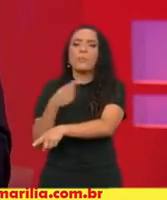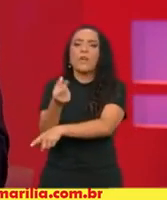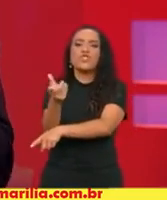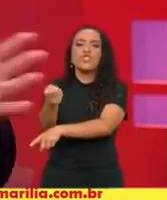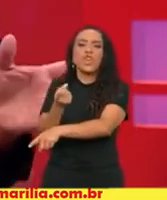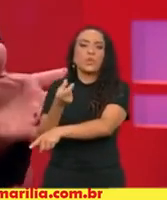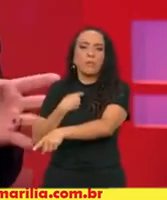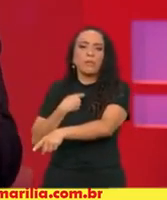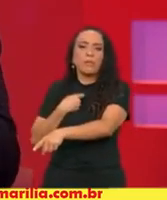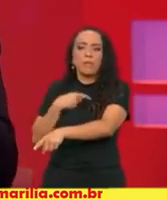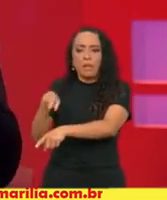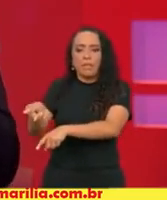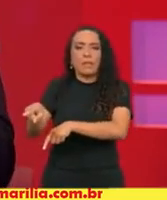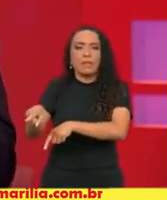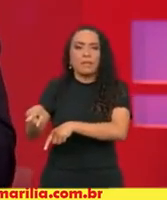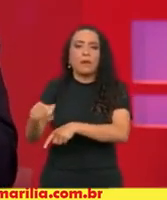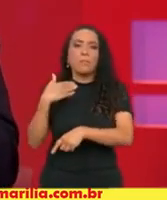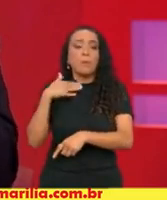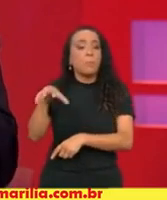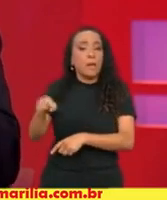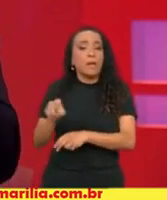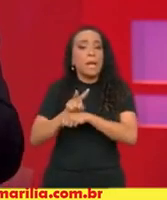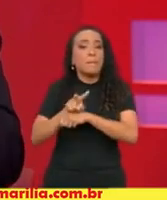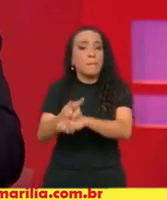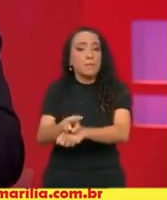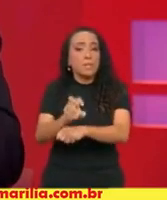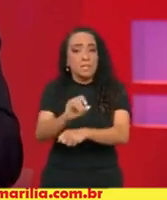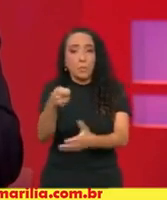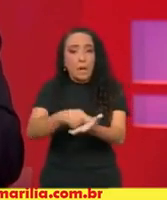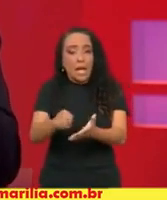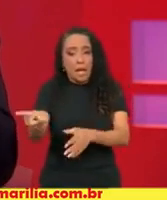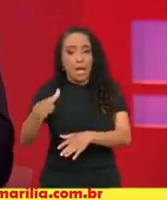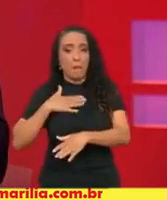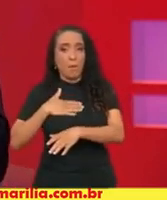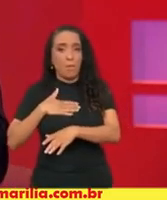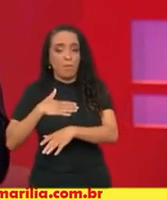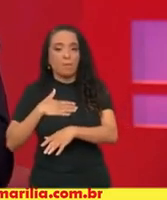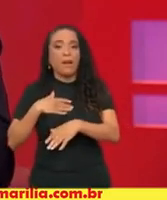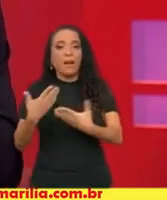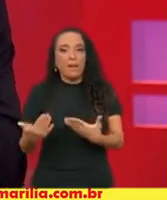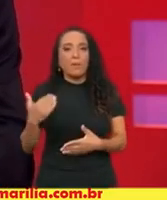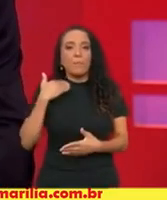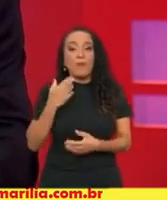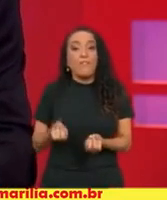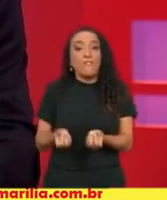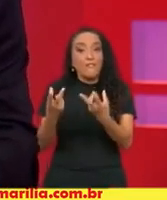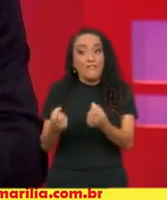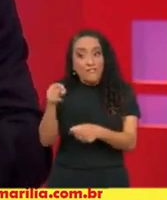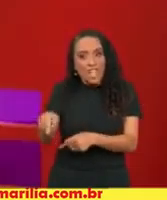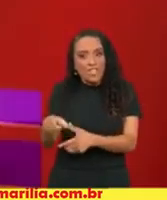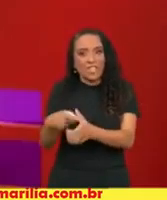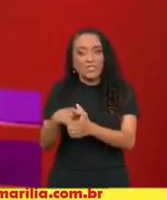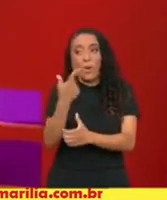eu tenho aqui esse plantel. O banco falava, beleza, te empresto, se você não pagar, isso aqui é meu. Exatamente. A partir daquilo, o banco revendia aquela dívida para outras